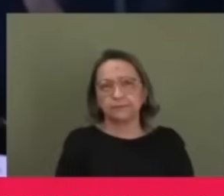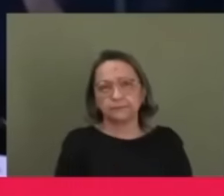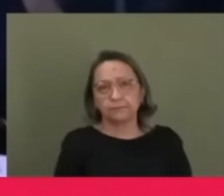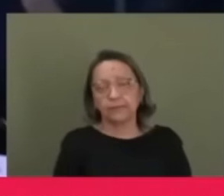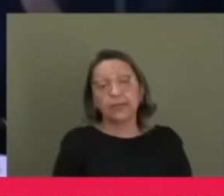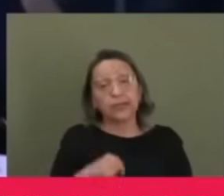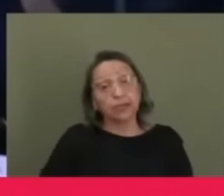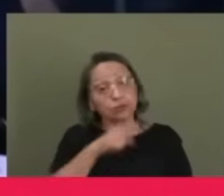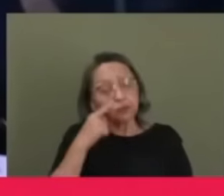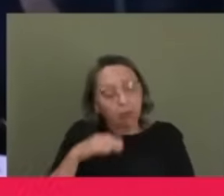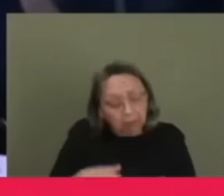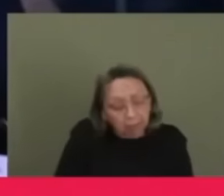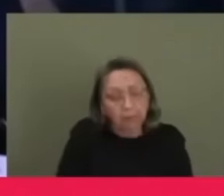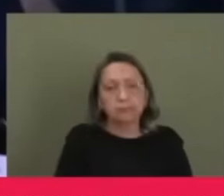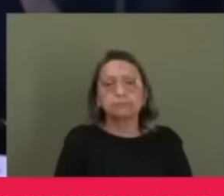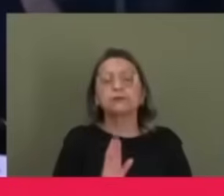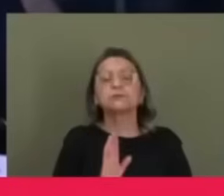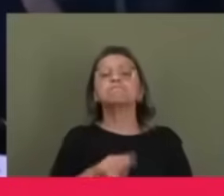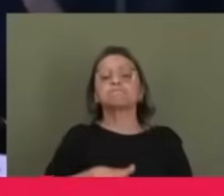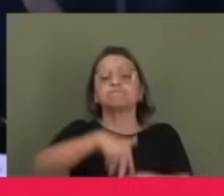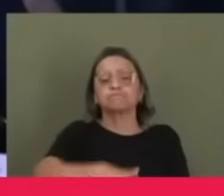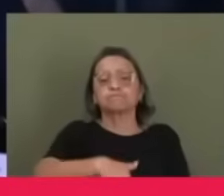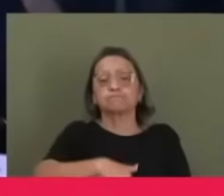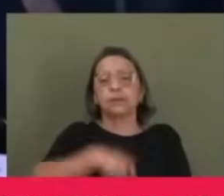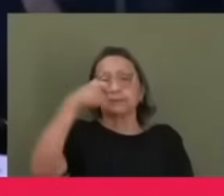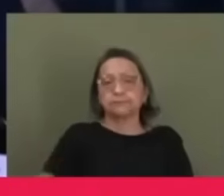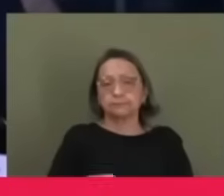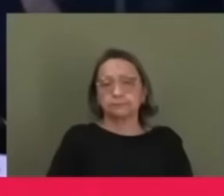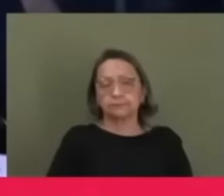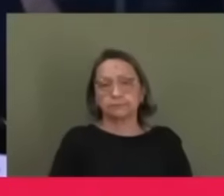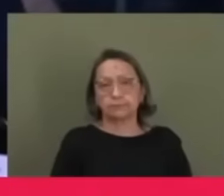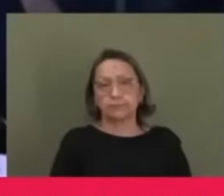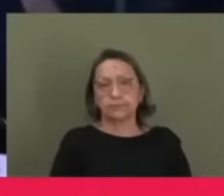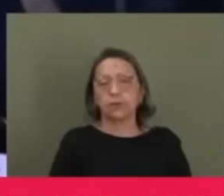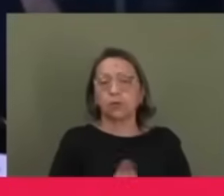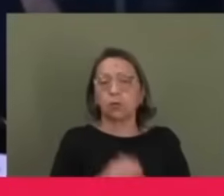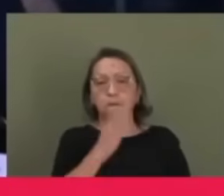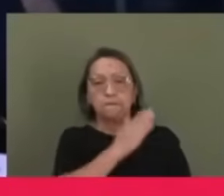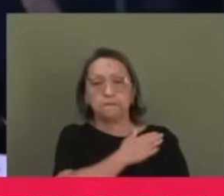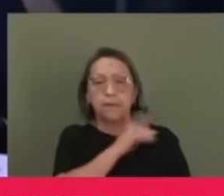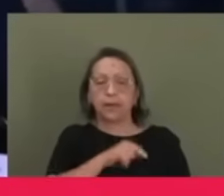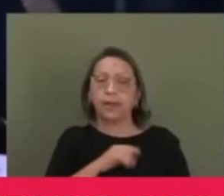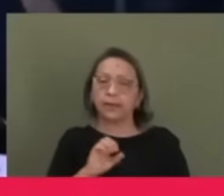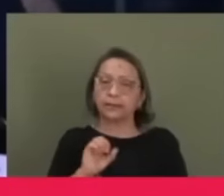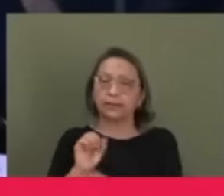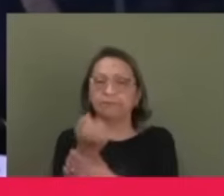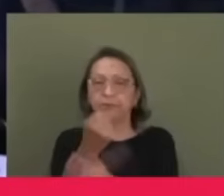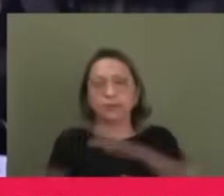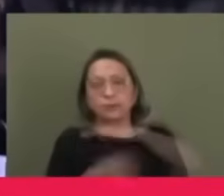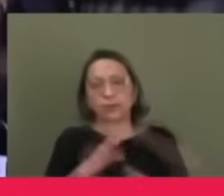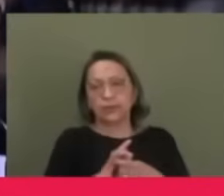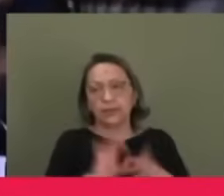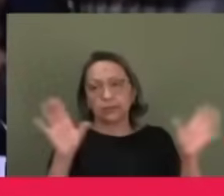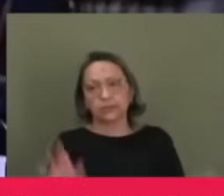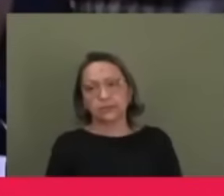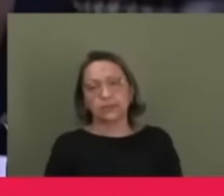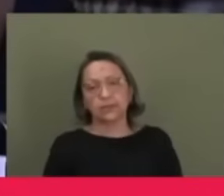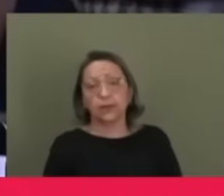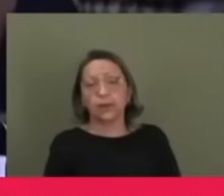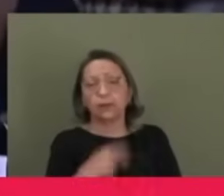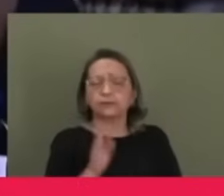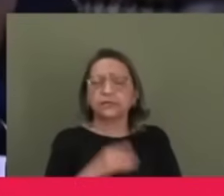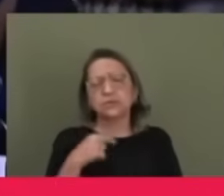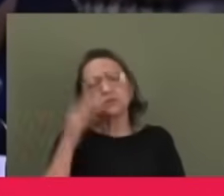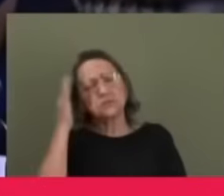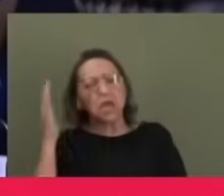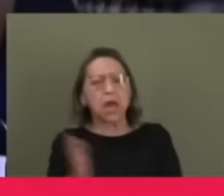Queriam que o senhor se curvasse a isso. O senhor se levantou e reafirmou, como patriota que é, a defesa da institucionalidade democrática. Quando se fala isso, eu sei que alguns